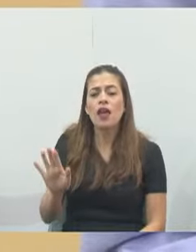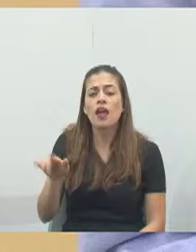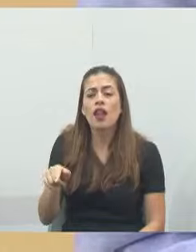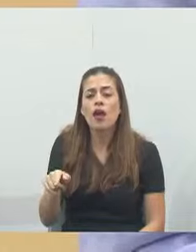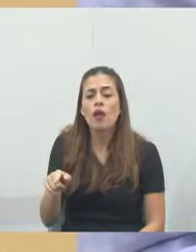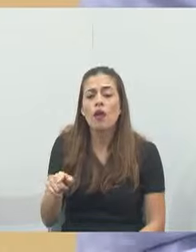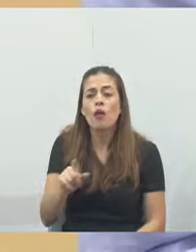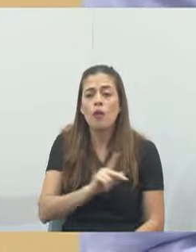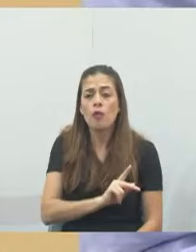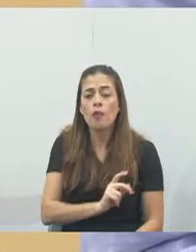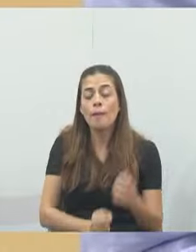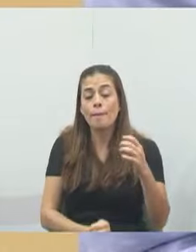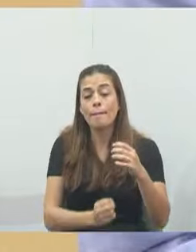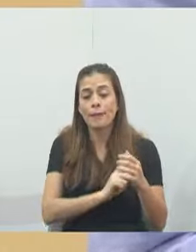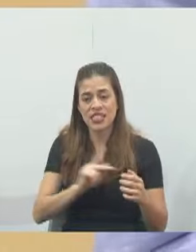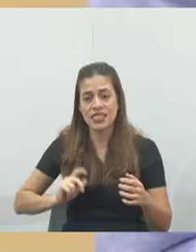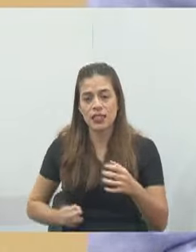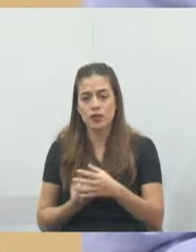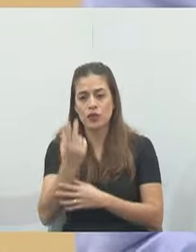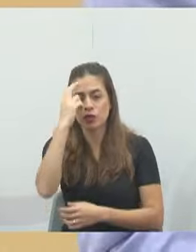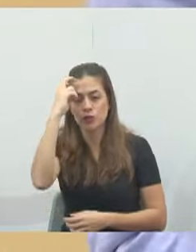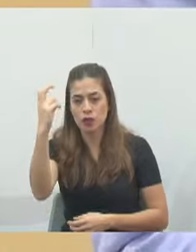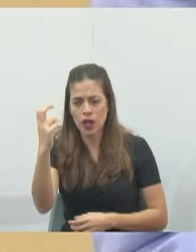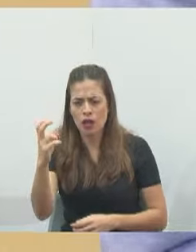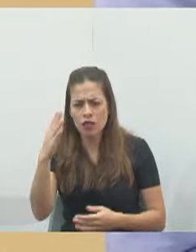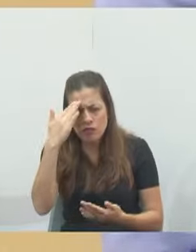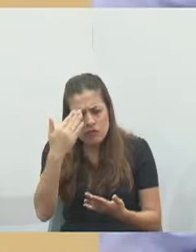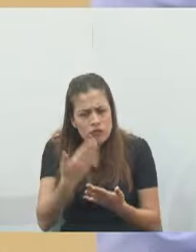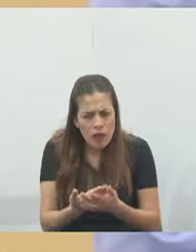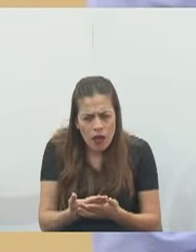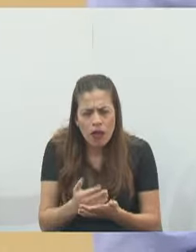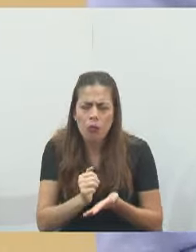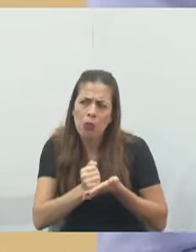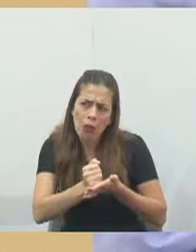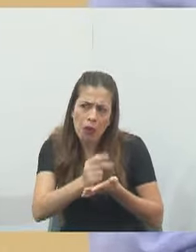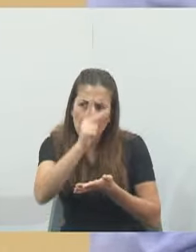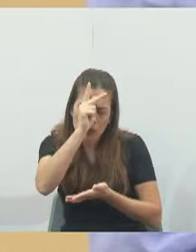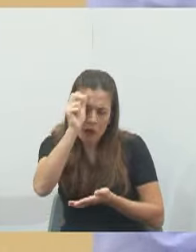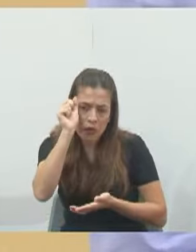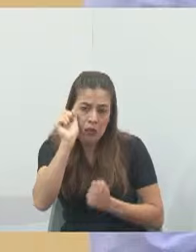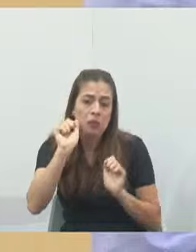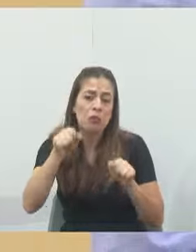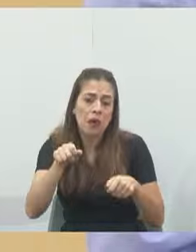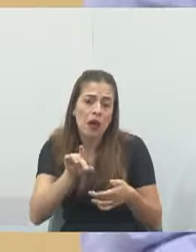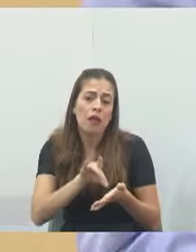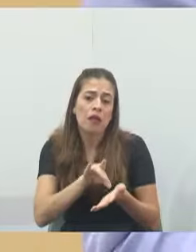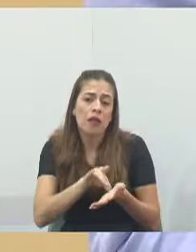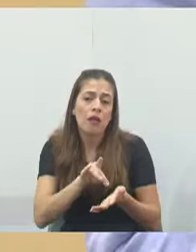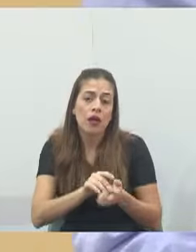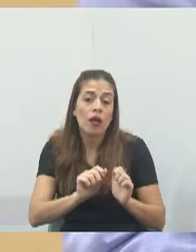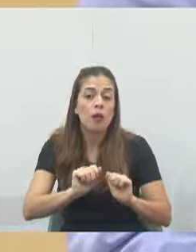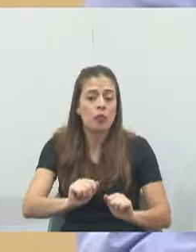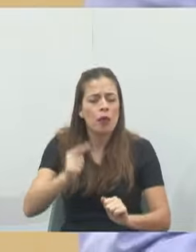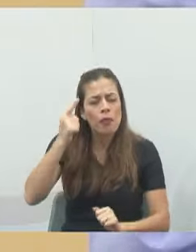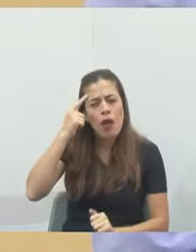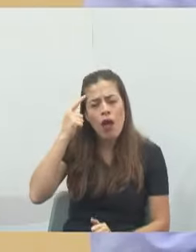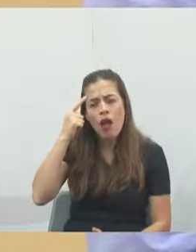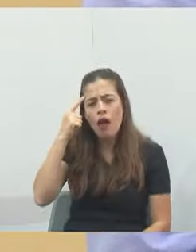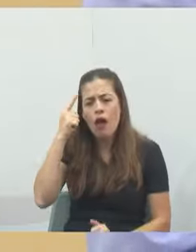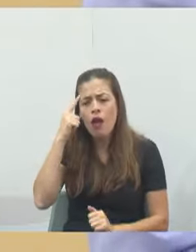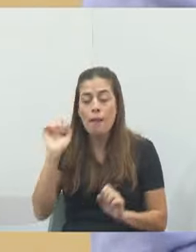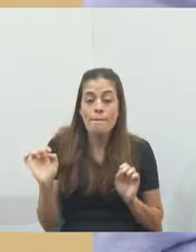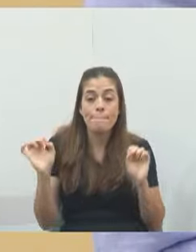eu acreditei que através da Fundação Cultural, do apoio da prefeitura, realmente, de fato, a gente poderia pensar